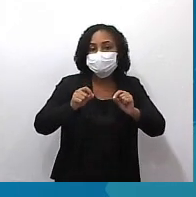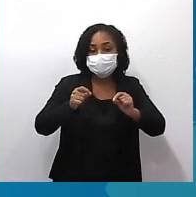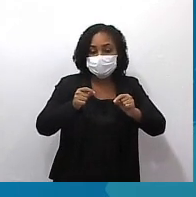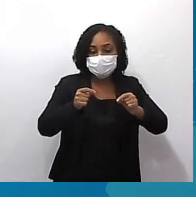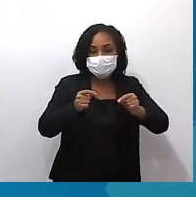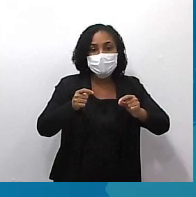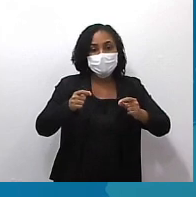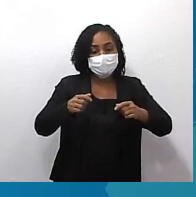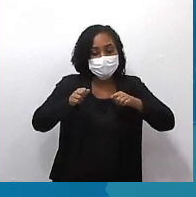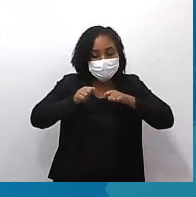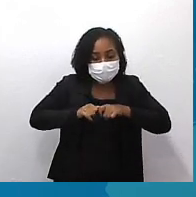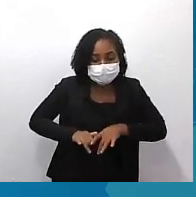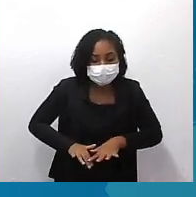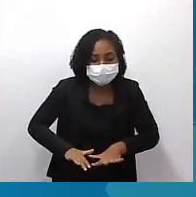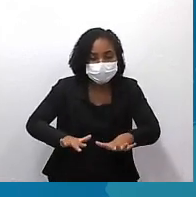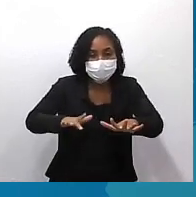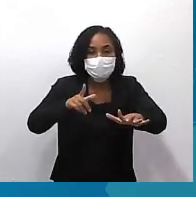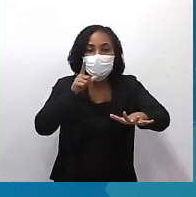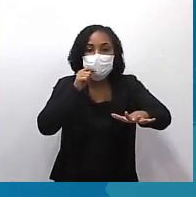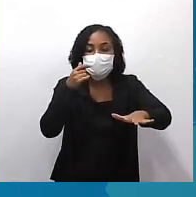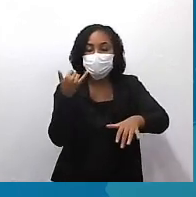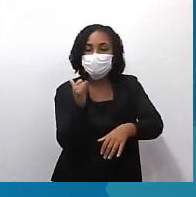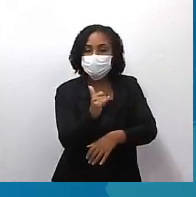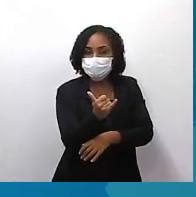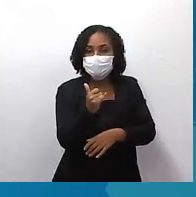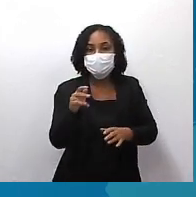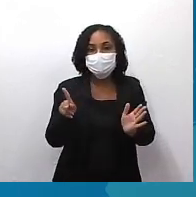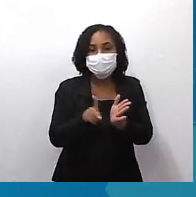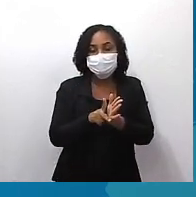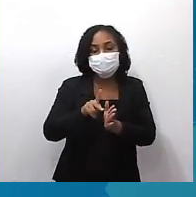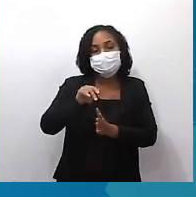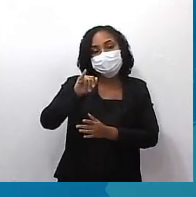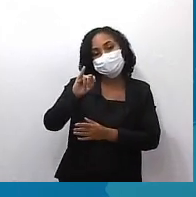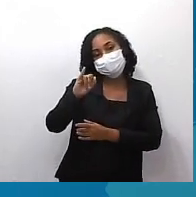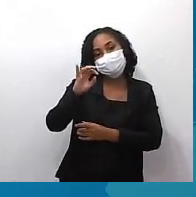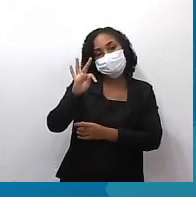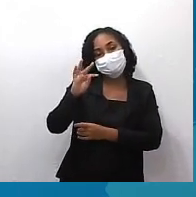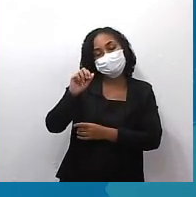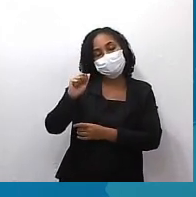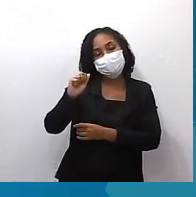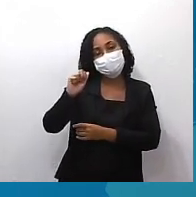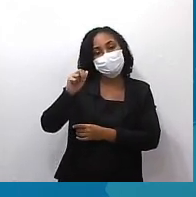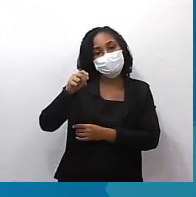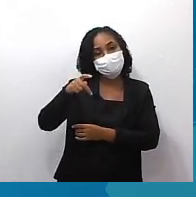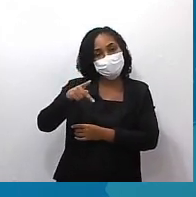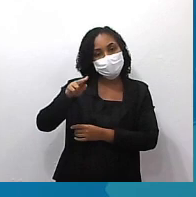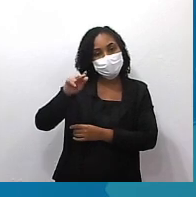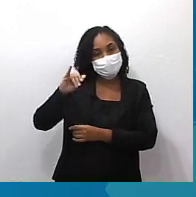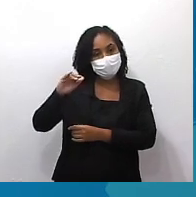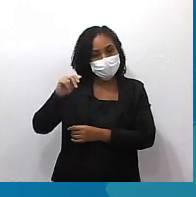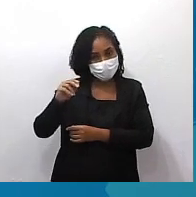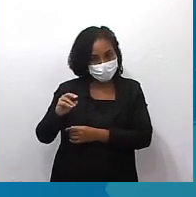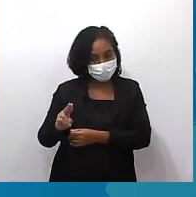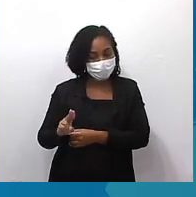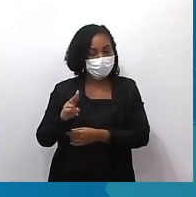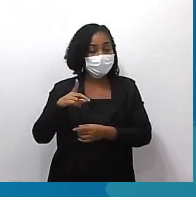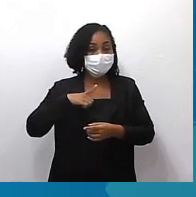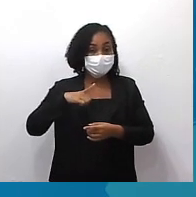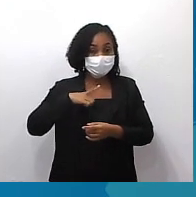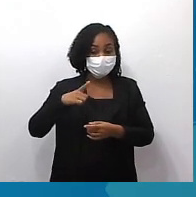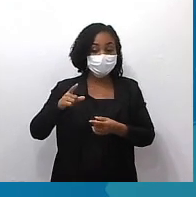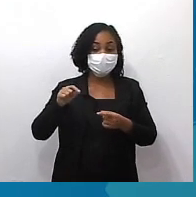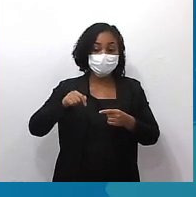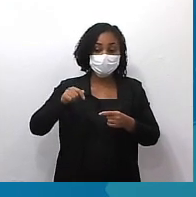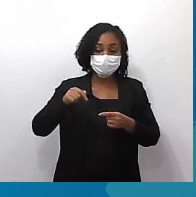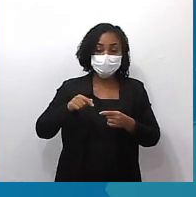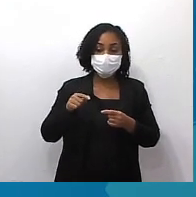maior potencial hidrelétrico, onde a gente vai encontrar a usina de Itaipu, que é a que mais gera energia para todo o Brasil. A bacia do Paraná é